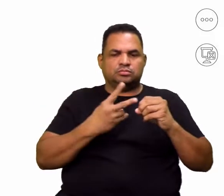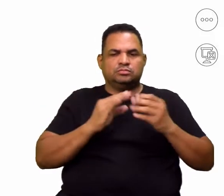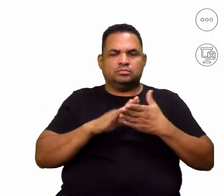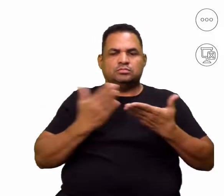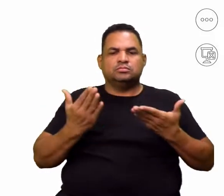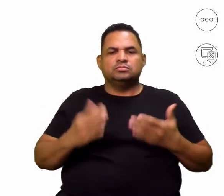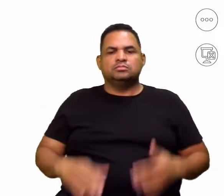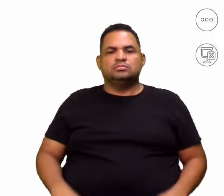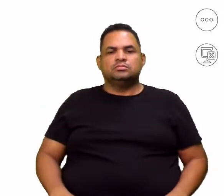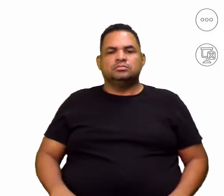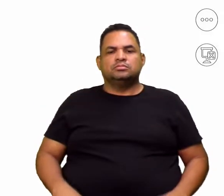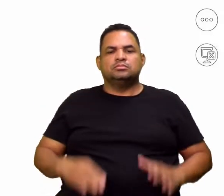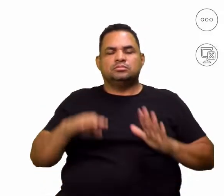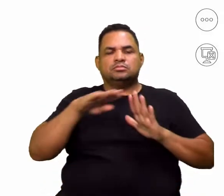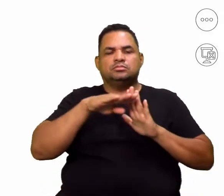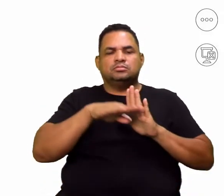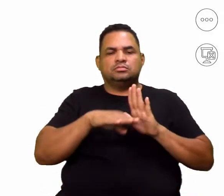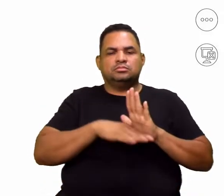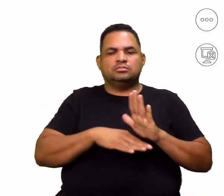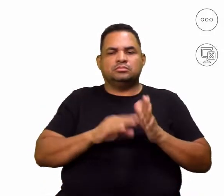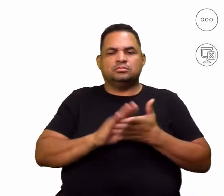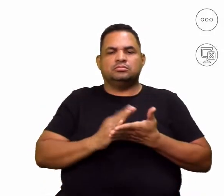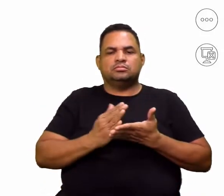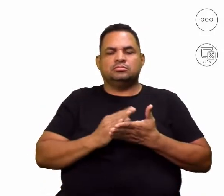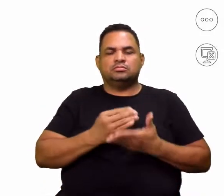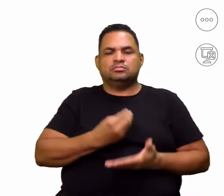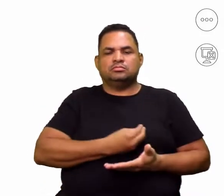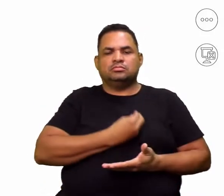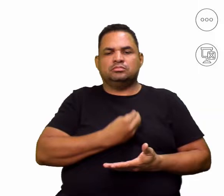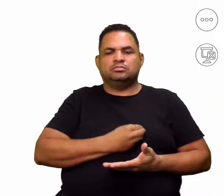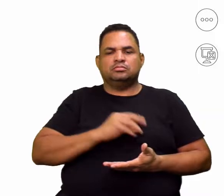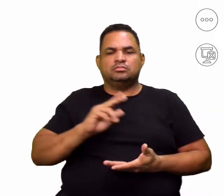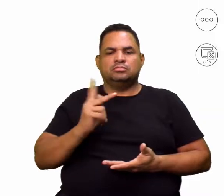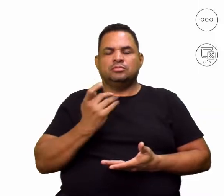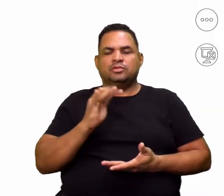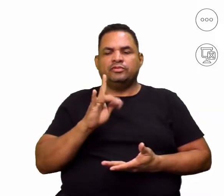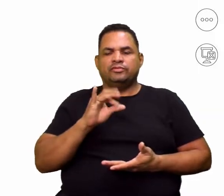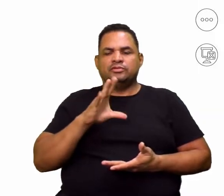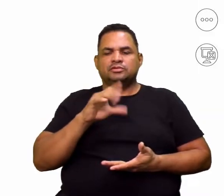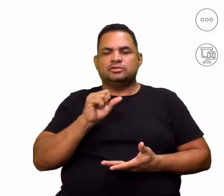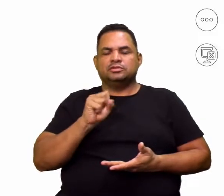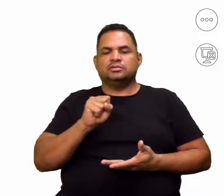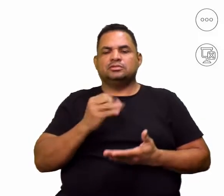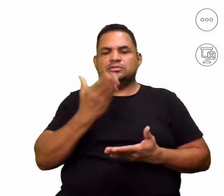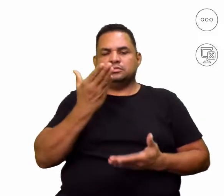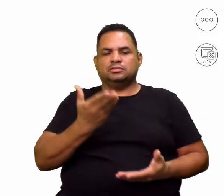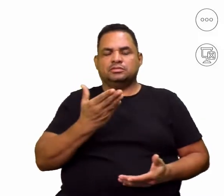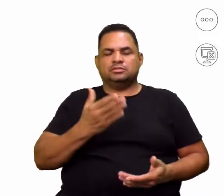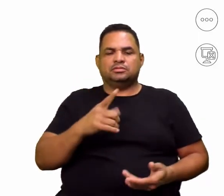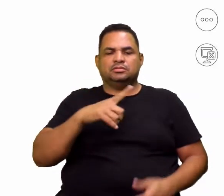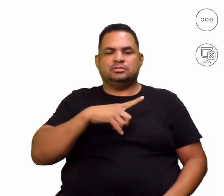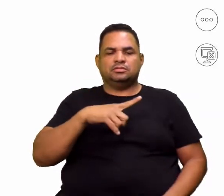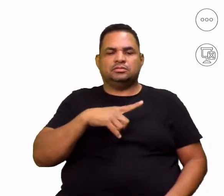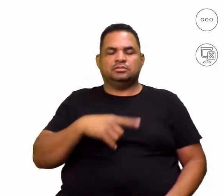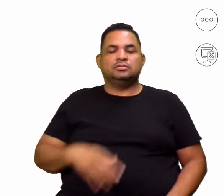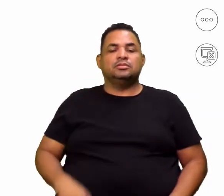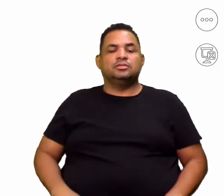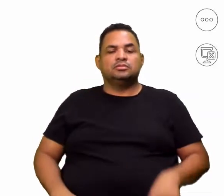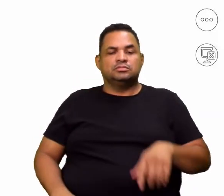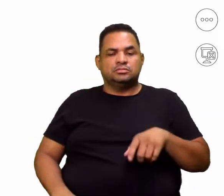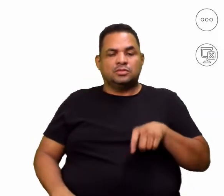portanto, classificados como organismos hermafroditas, tá? E aí a gente tem como exemplo